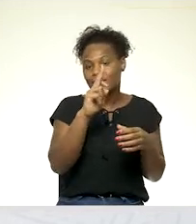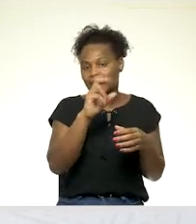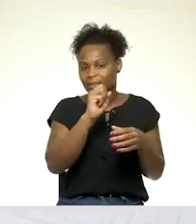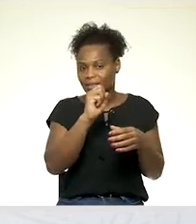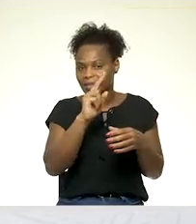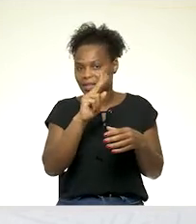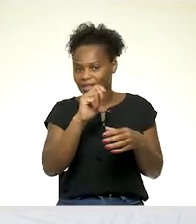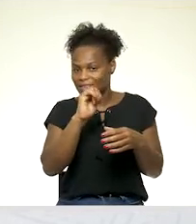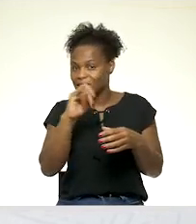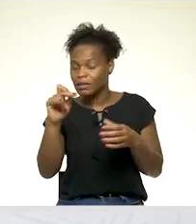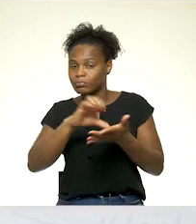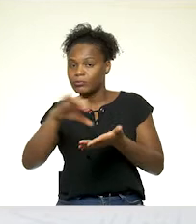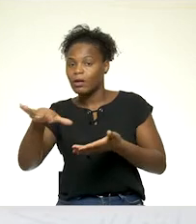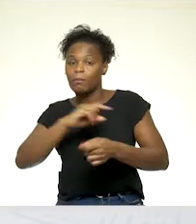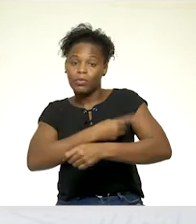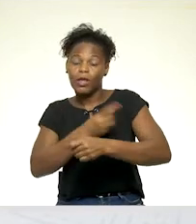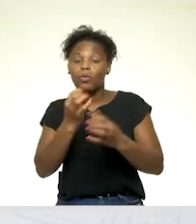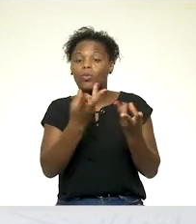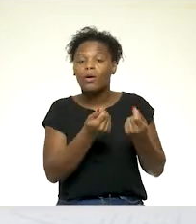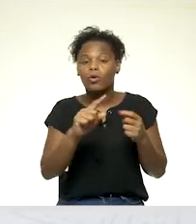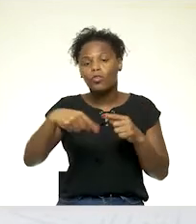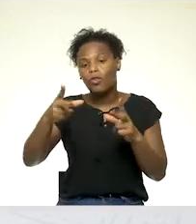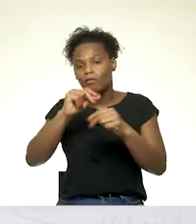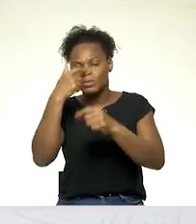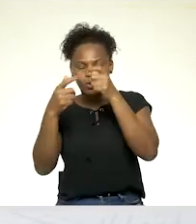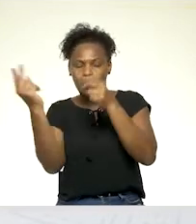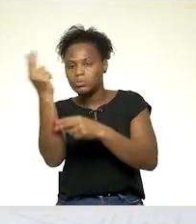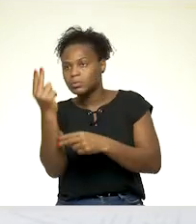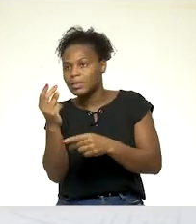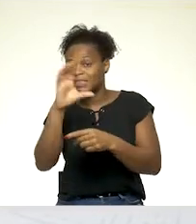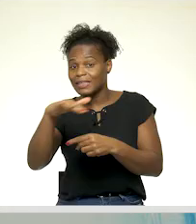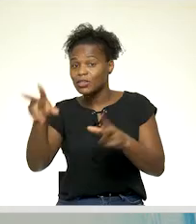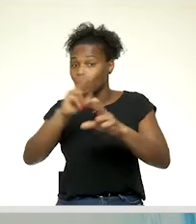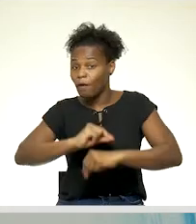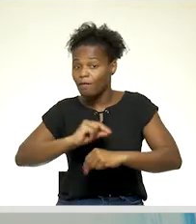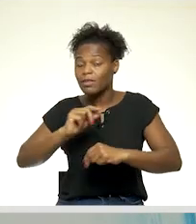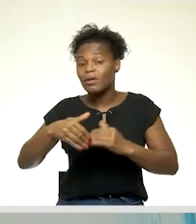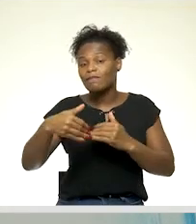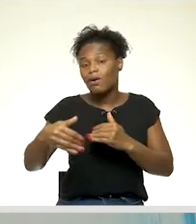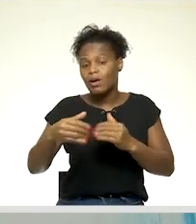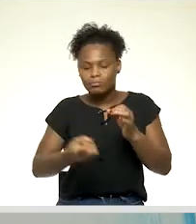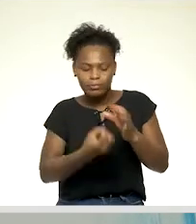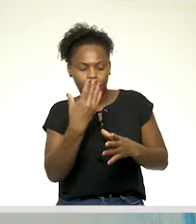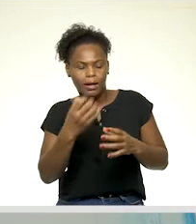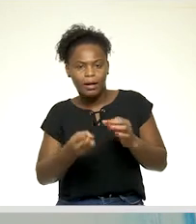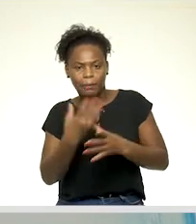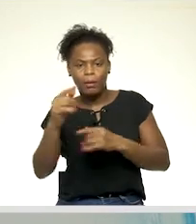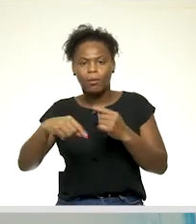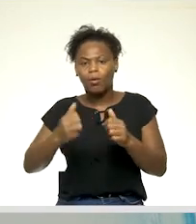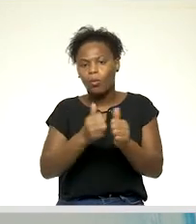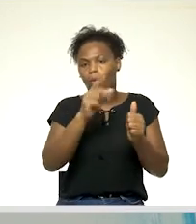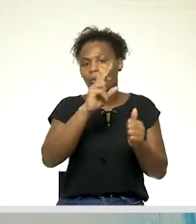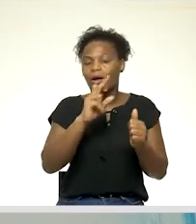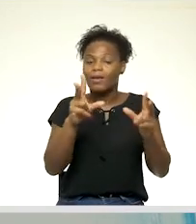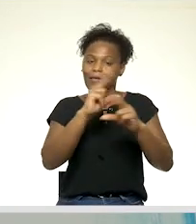econômico, houve novos artistas e novos cientistas que foram surgindo então com o